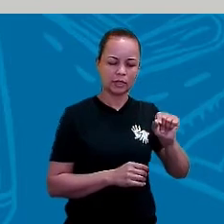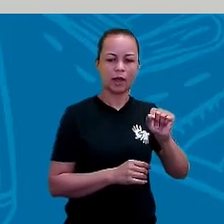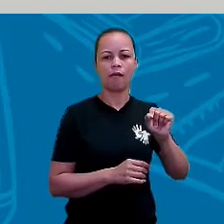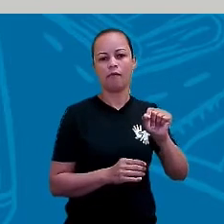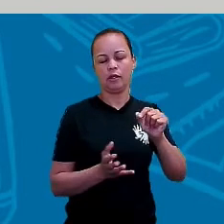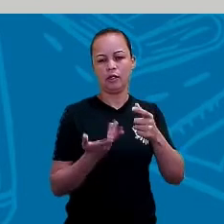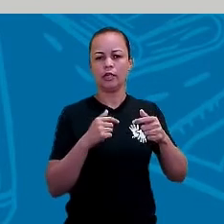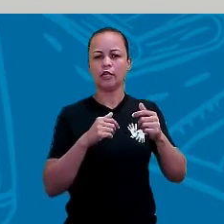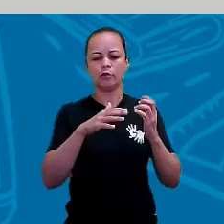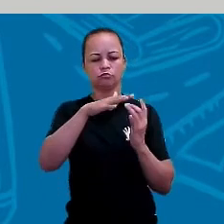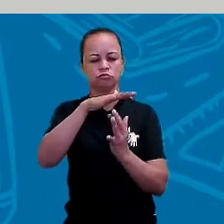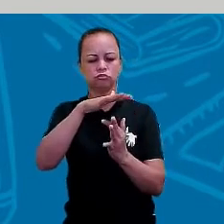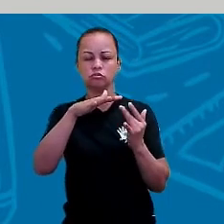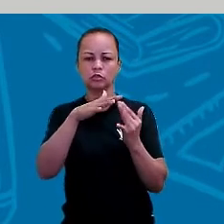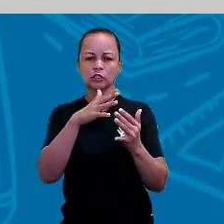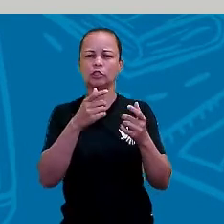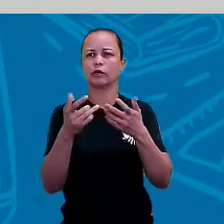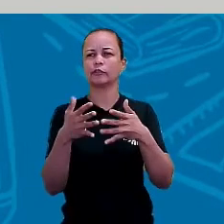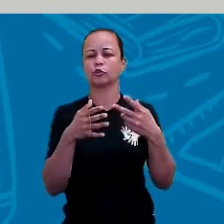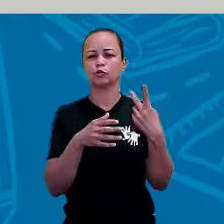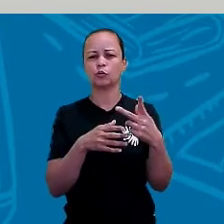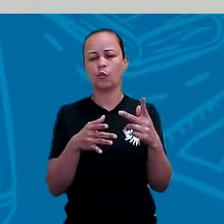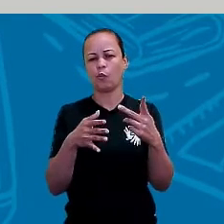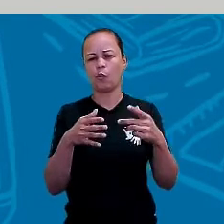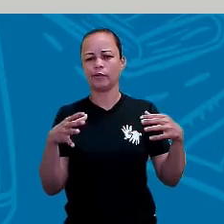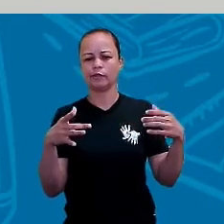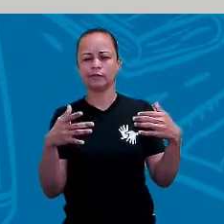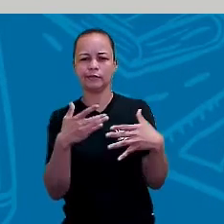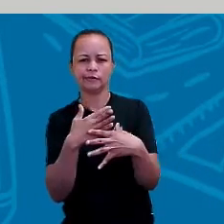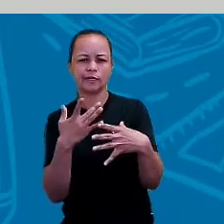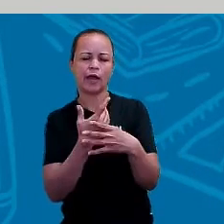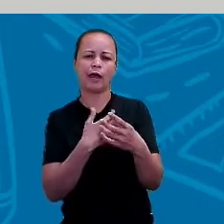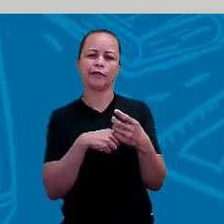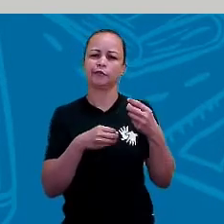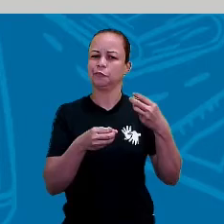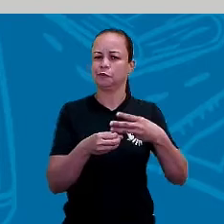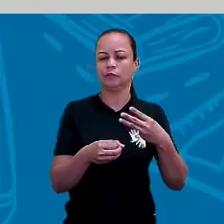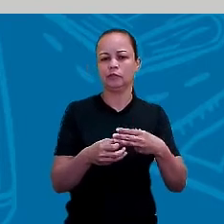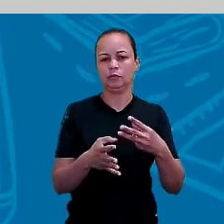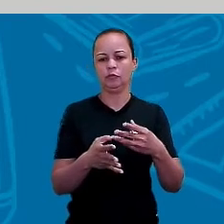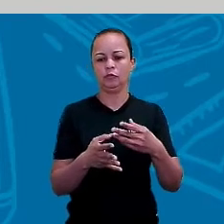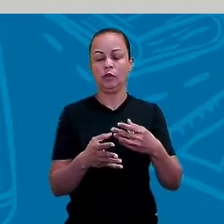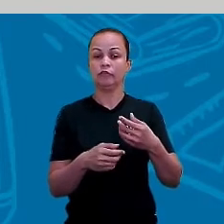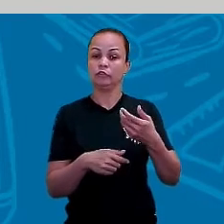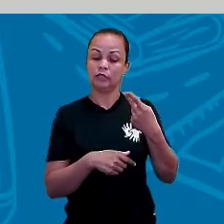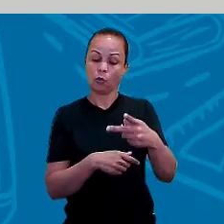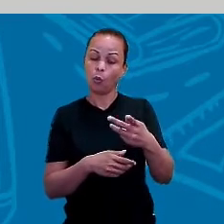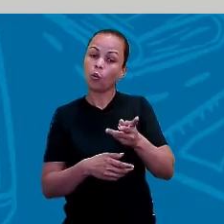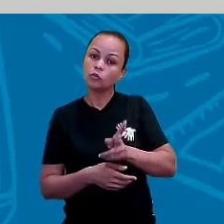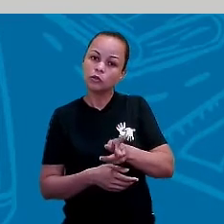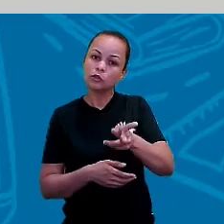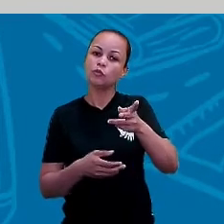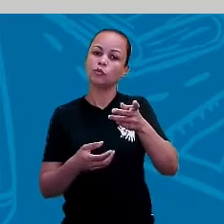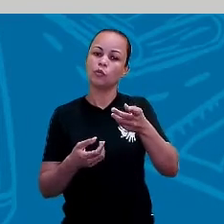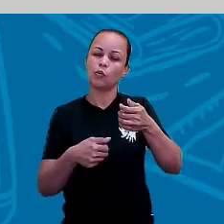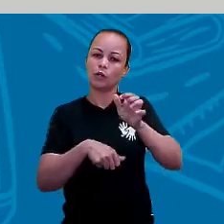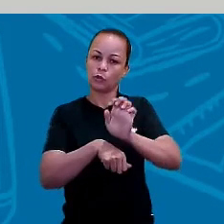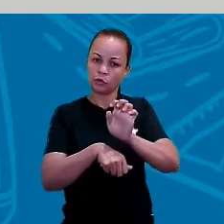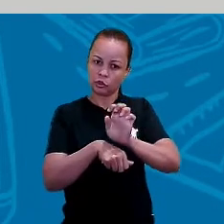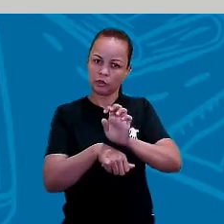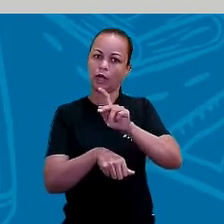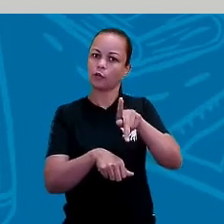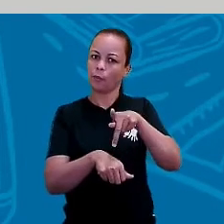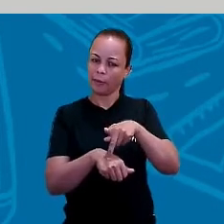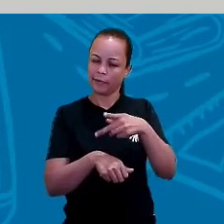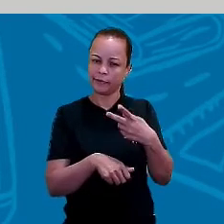aquele movimento, mas na sua cidade, no seu município. Você nem saiu do seu estado, nem do seu país. Vamos agora